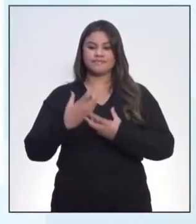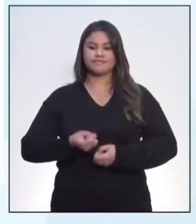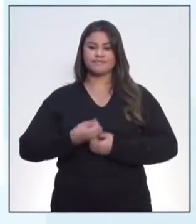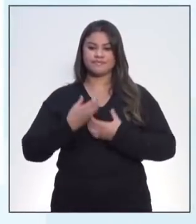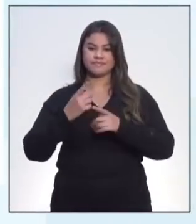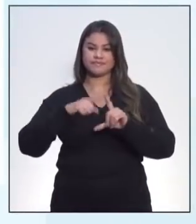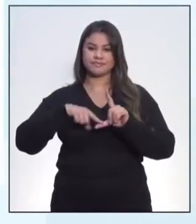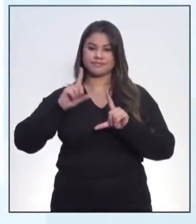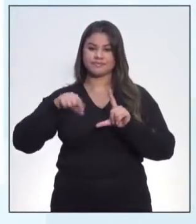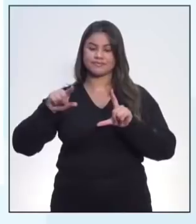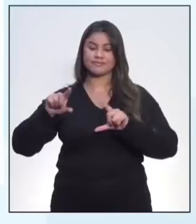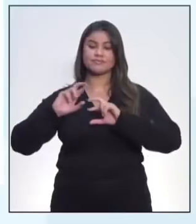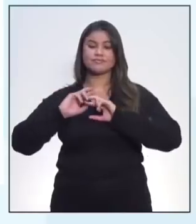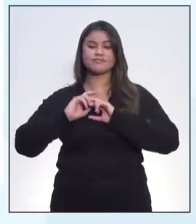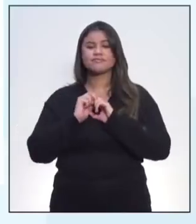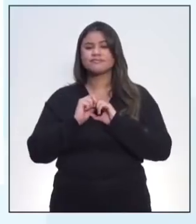extremamente